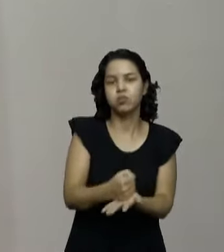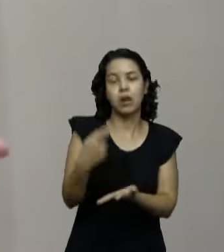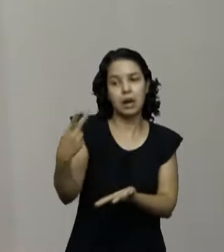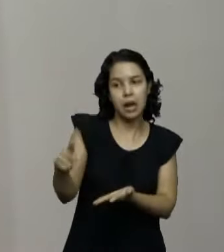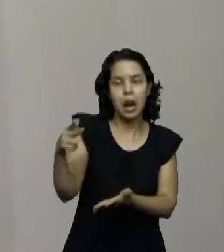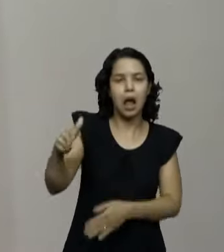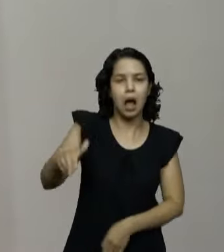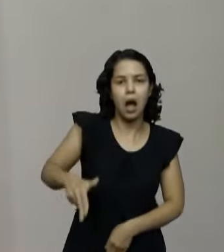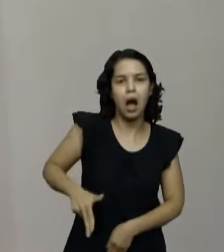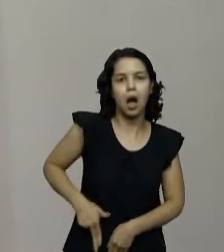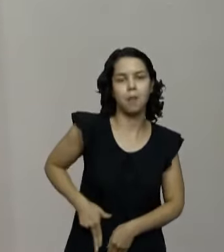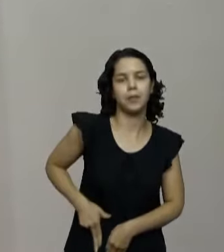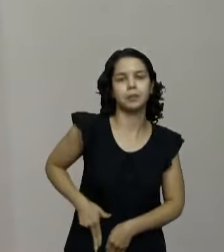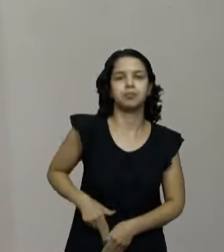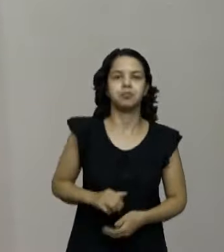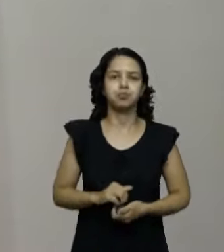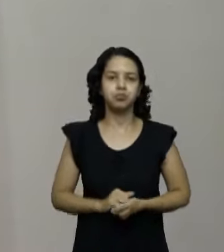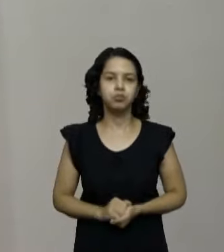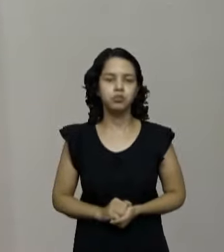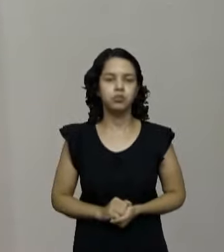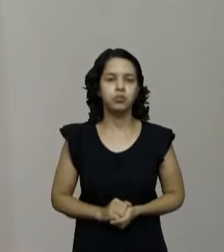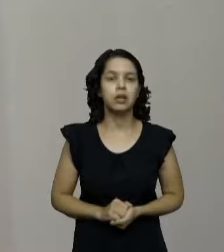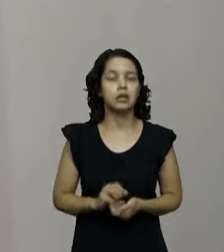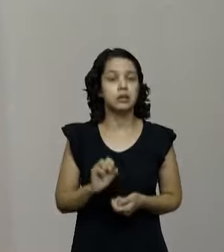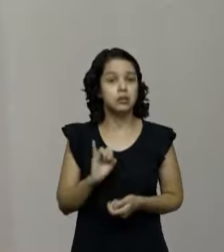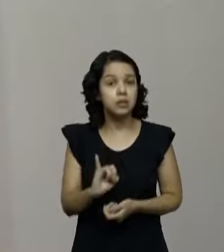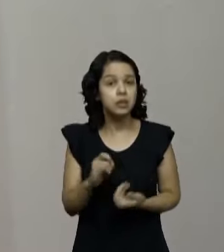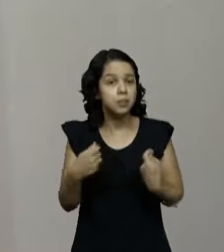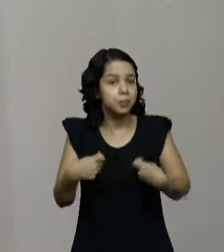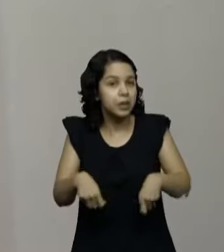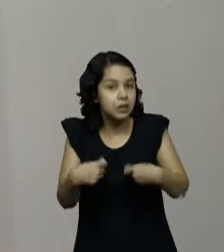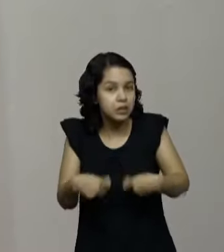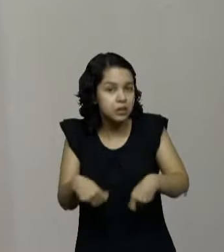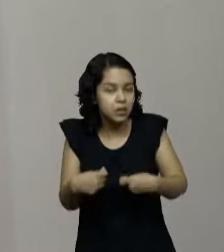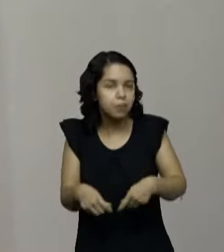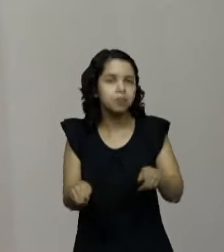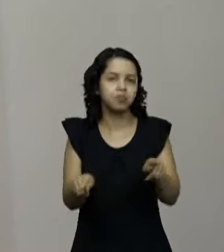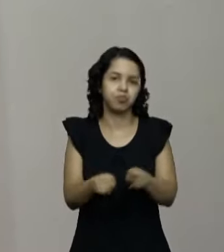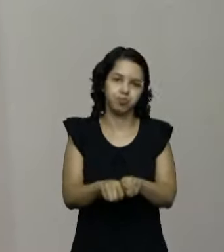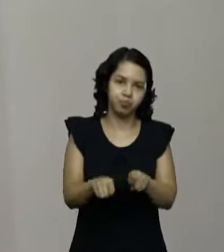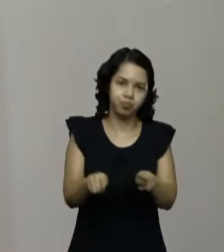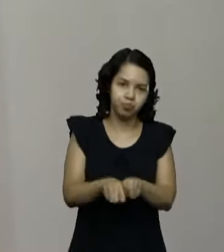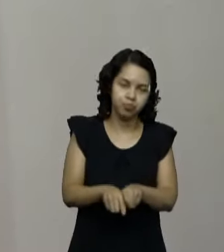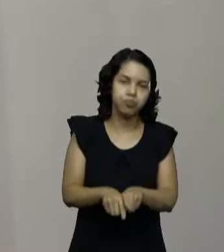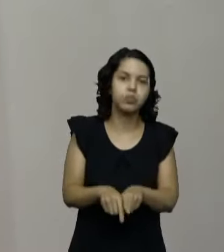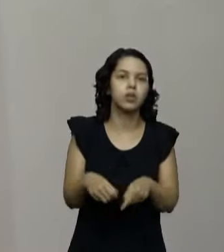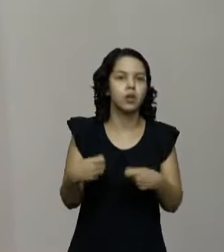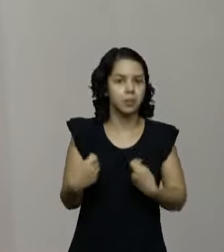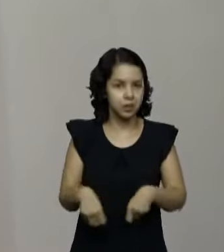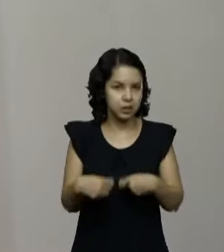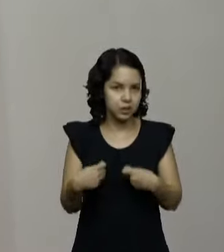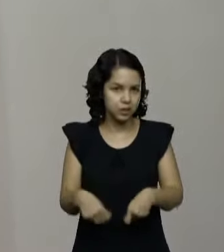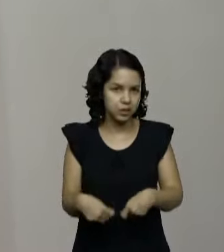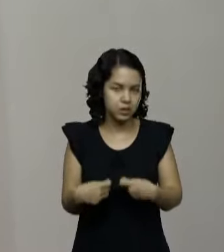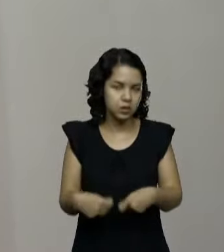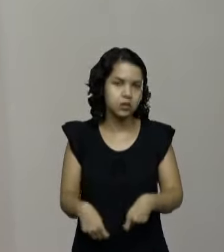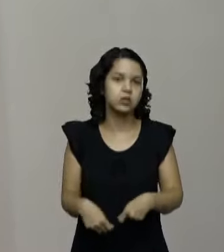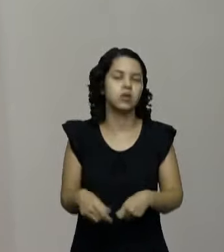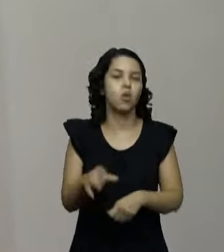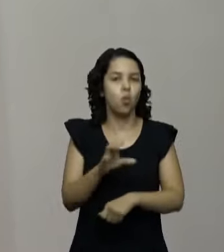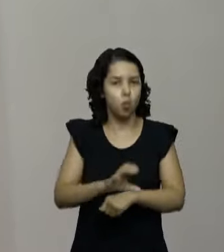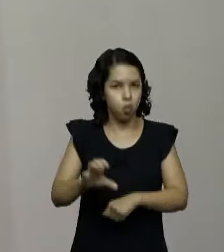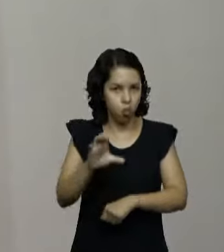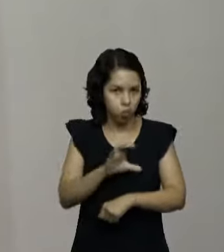E, se for o caso, pela necessidade, inclusive ter o devido porte de arma.